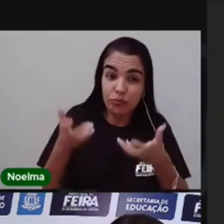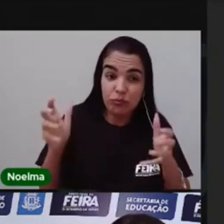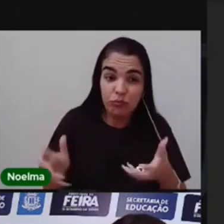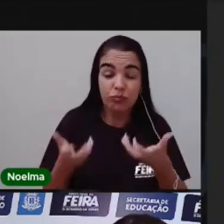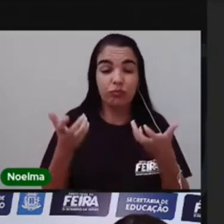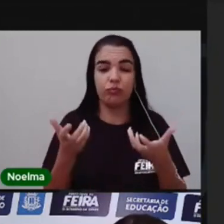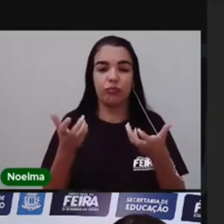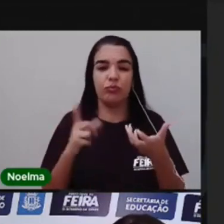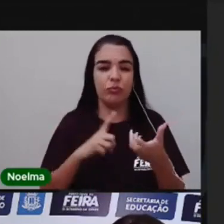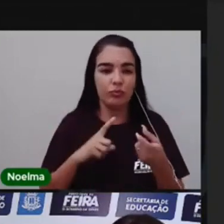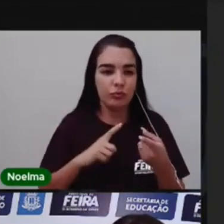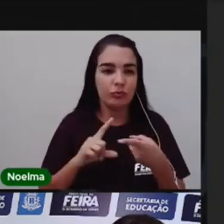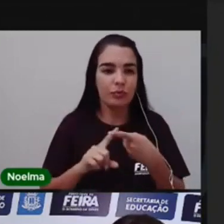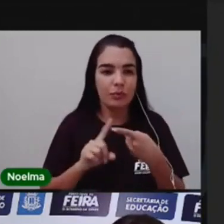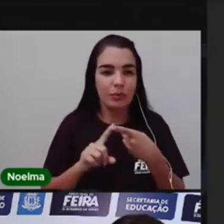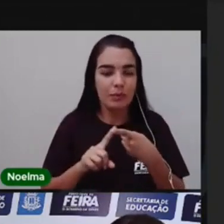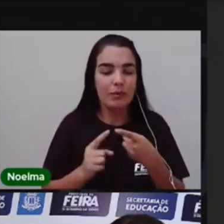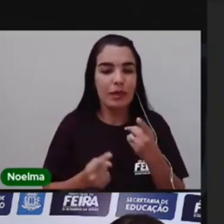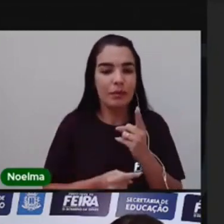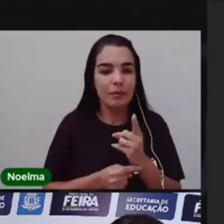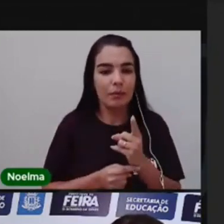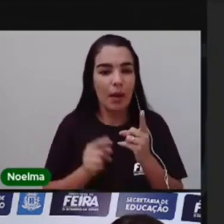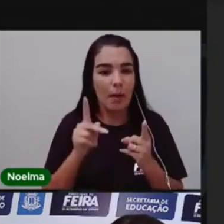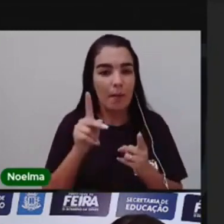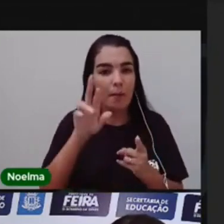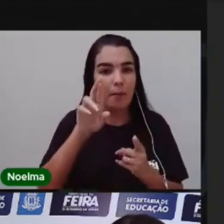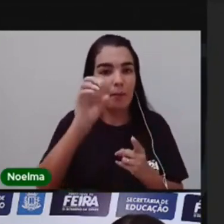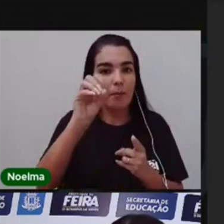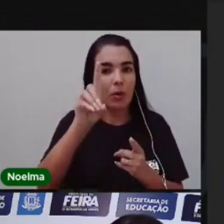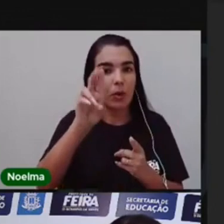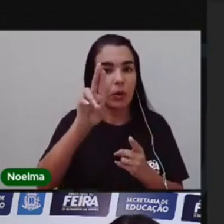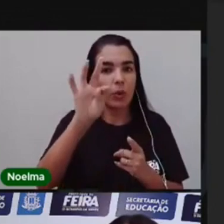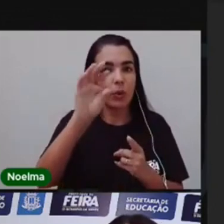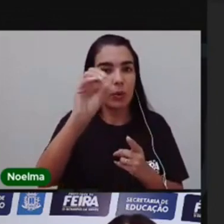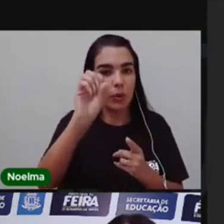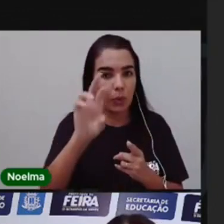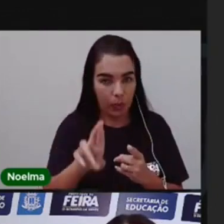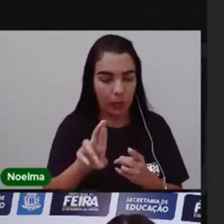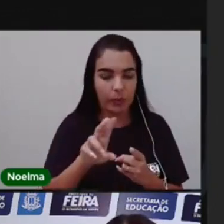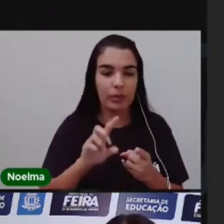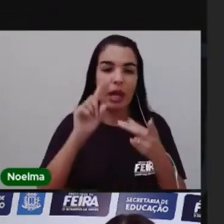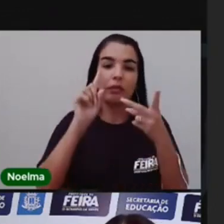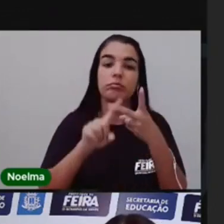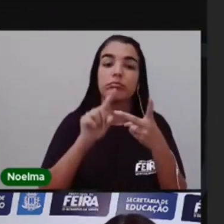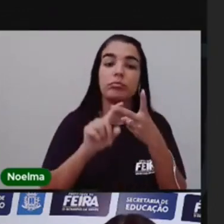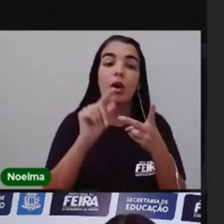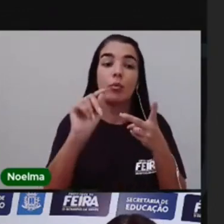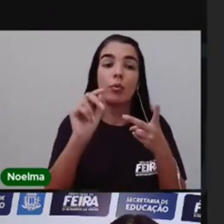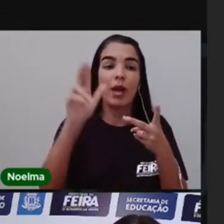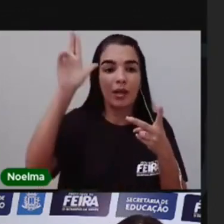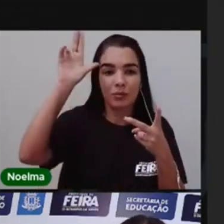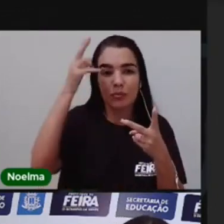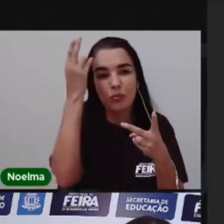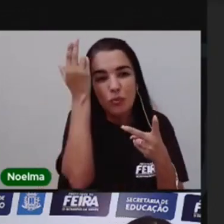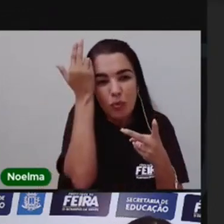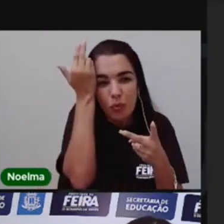ela produz o seu próprio alimento, por isso que é chamado de produtor ou autótrofo, certo? Nós temos o consumidor primário, que é aquele